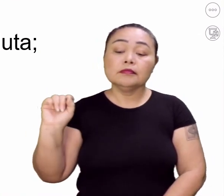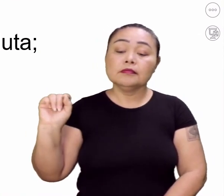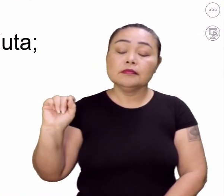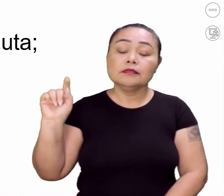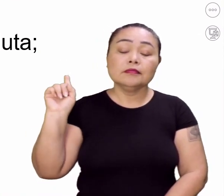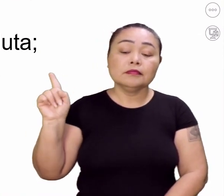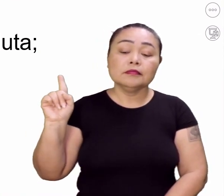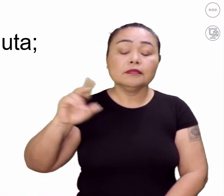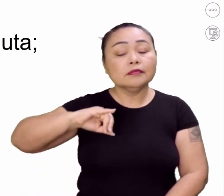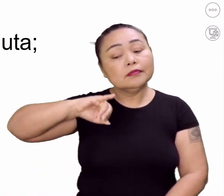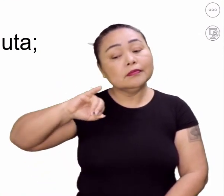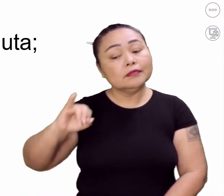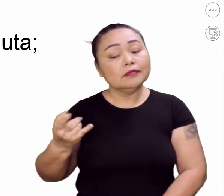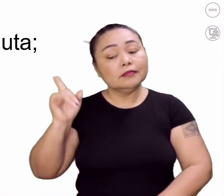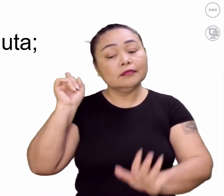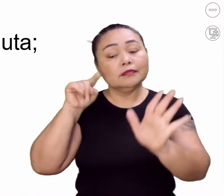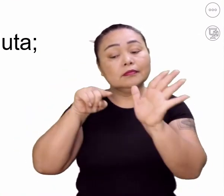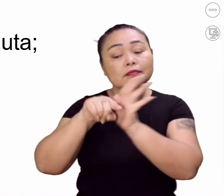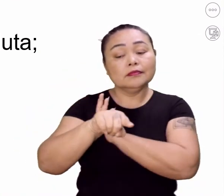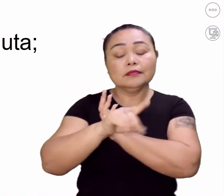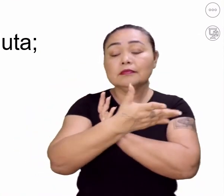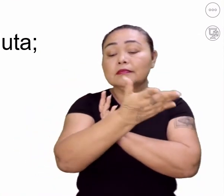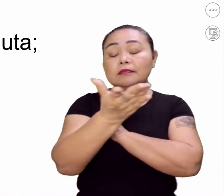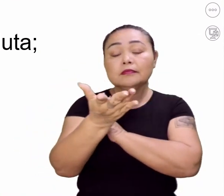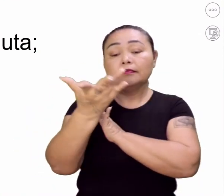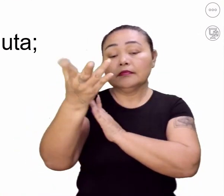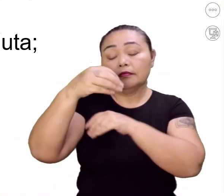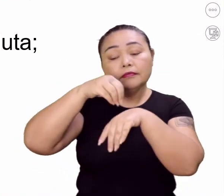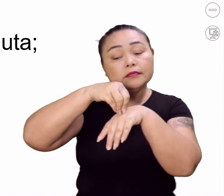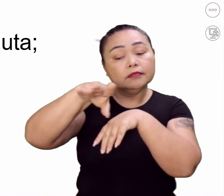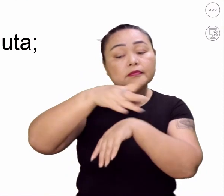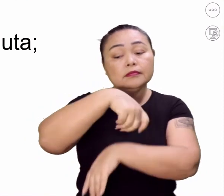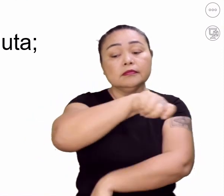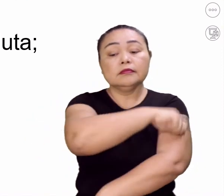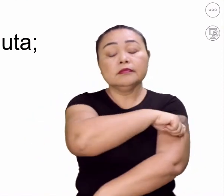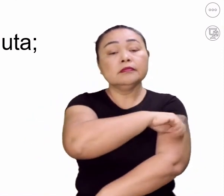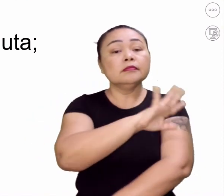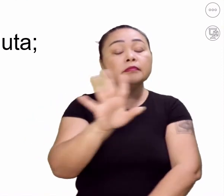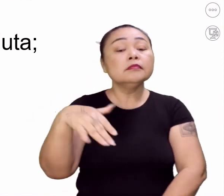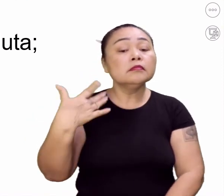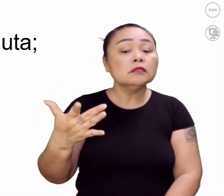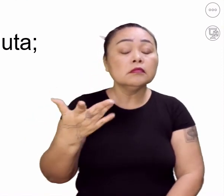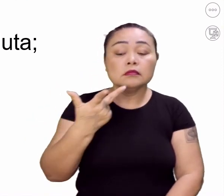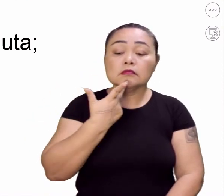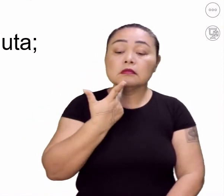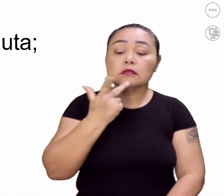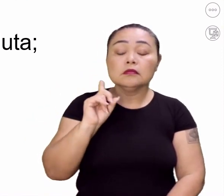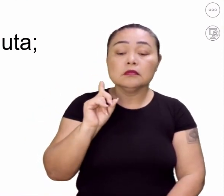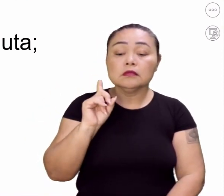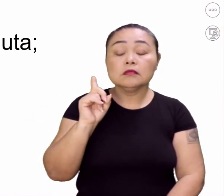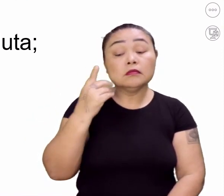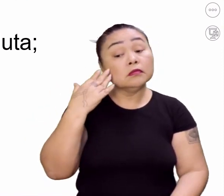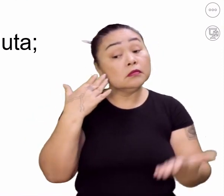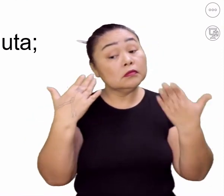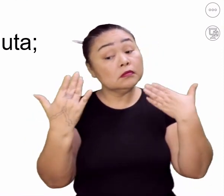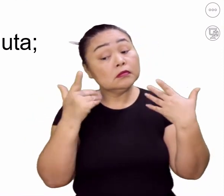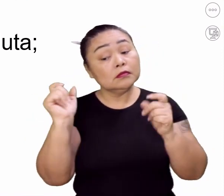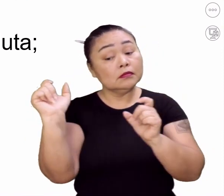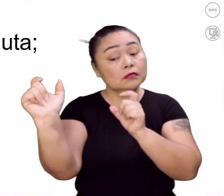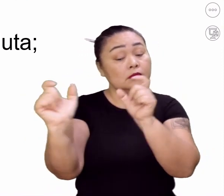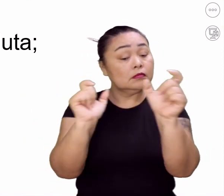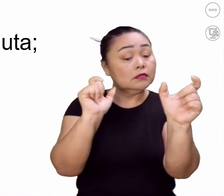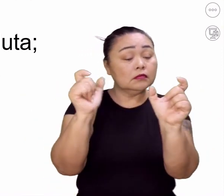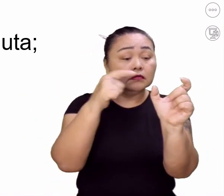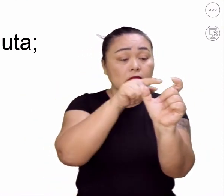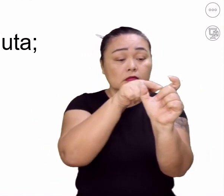de tu aproveitar essa questão e já dar um bizu pro aluno? Assim, a gente pode falar para ele desconfiar de